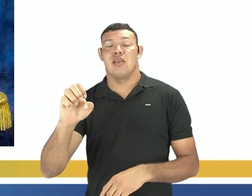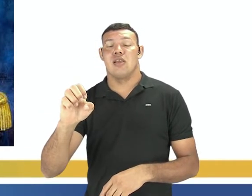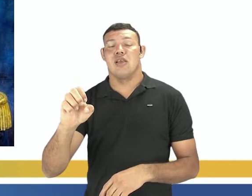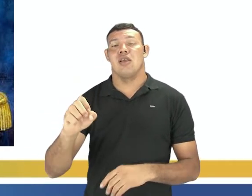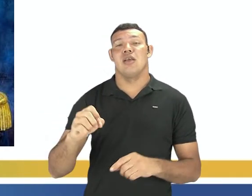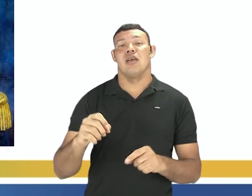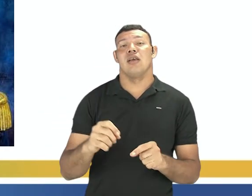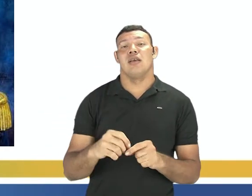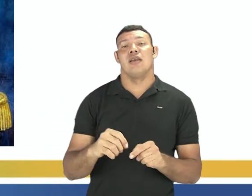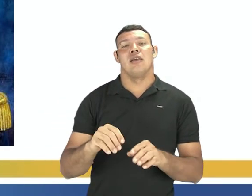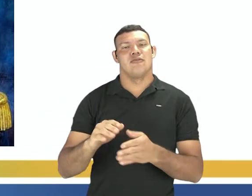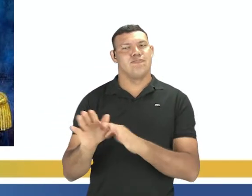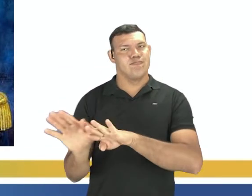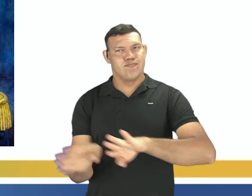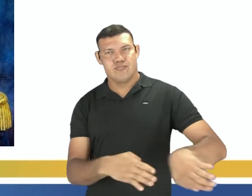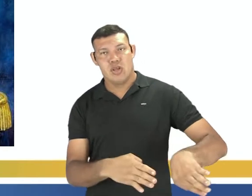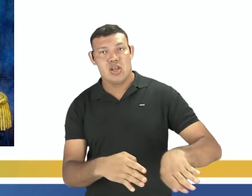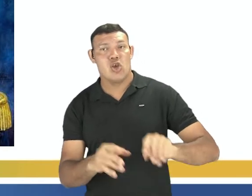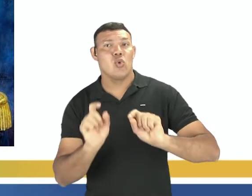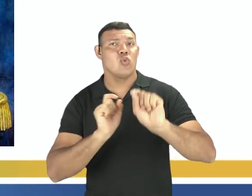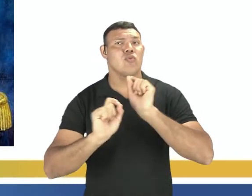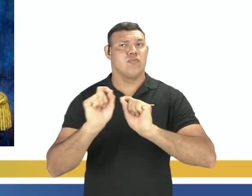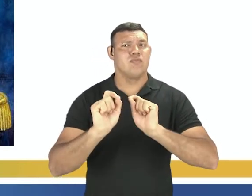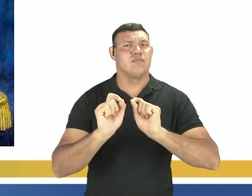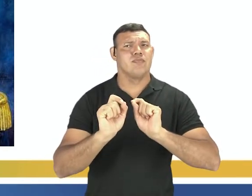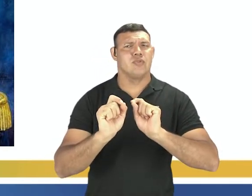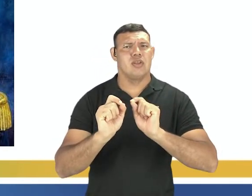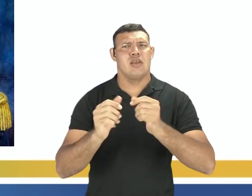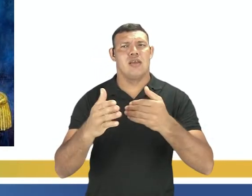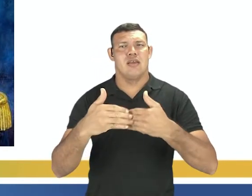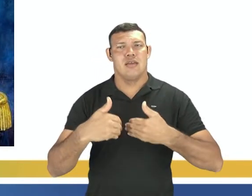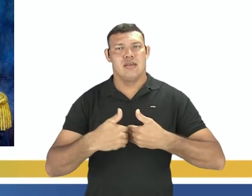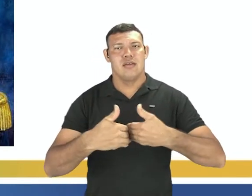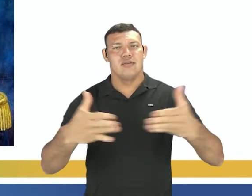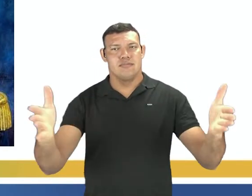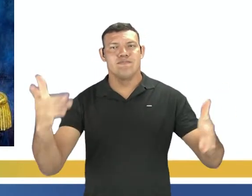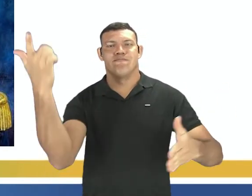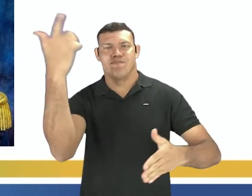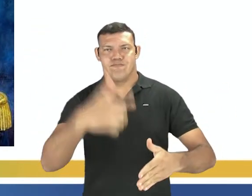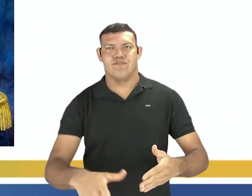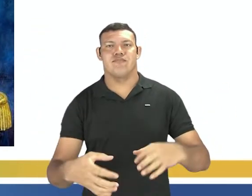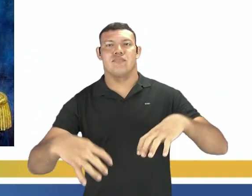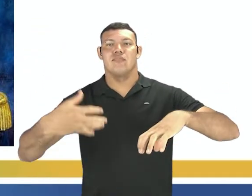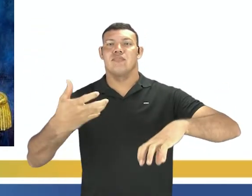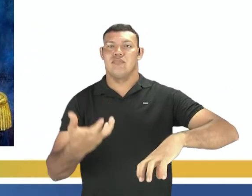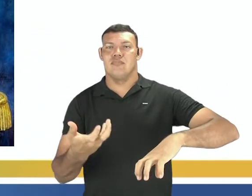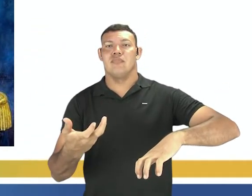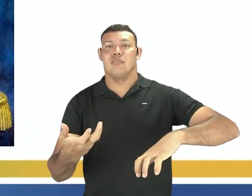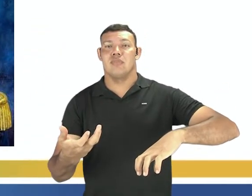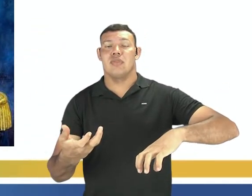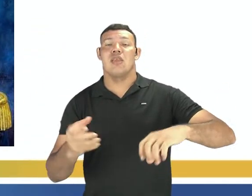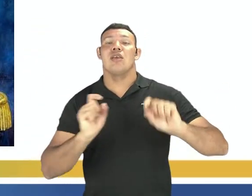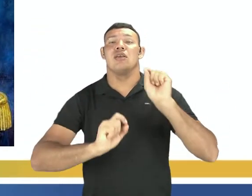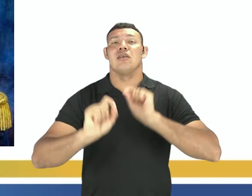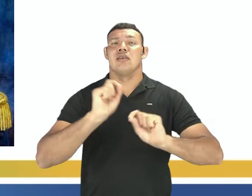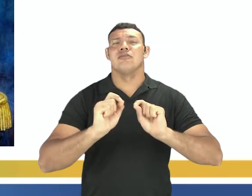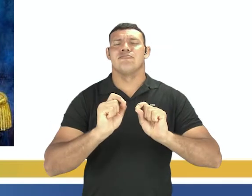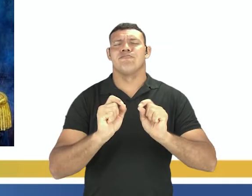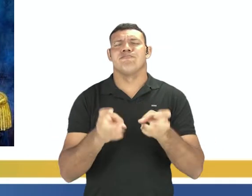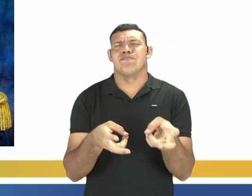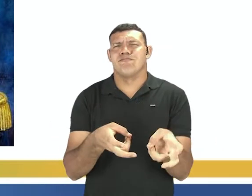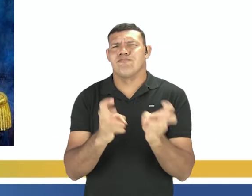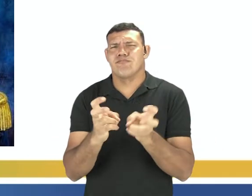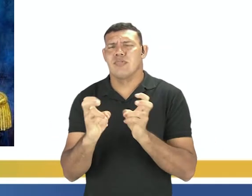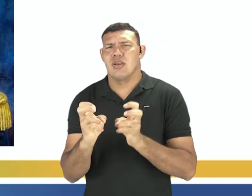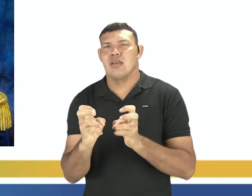desses chefes aí de oposição e ele traz aí a abertura do Congresso Nacional. Ele também trabalha dentro da perspectiva